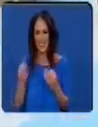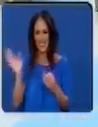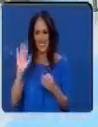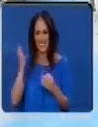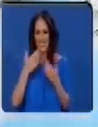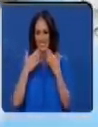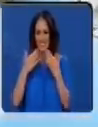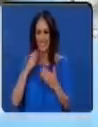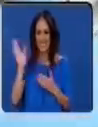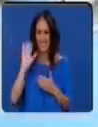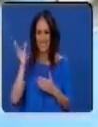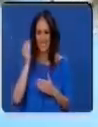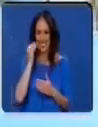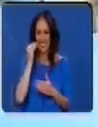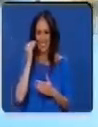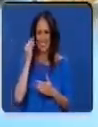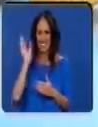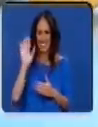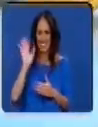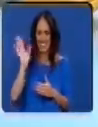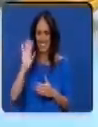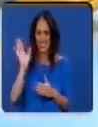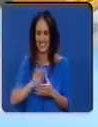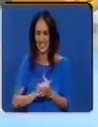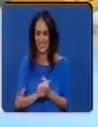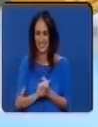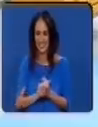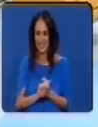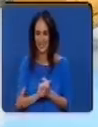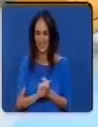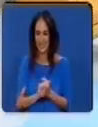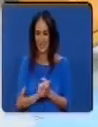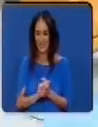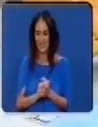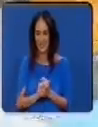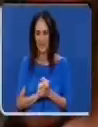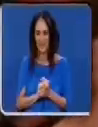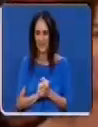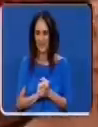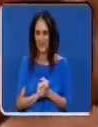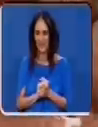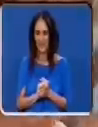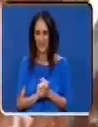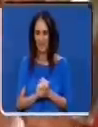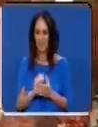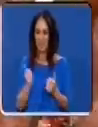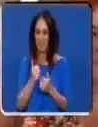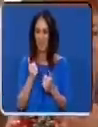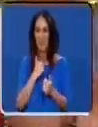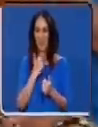Deus, obrigado. Beijinhos. Obrigado. Magníficas vozes, muito...